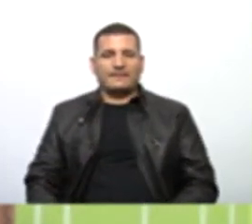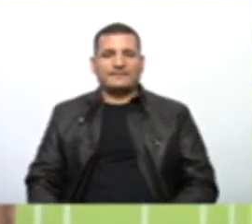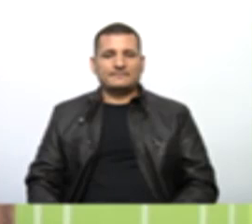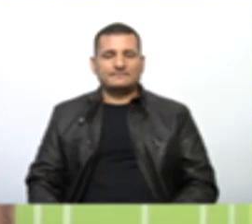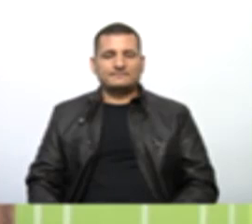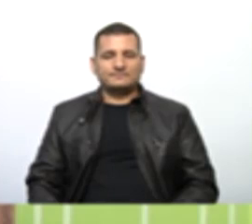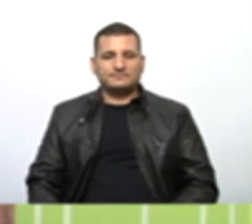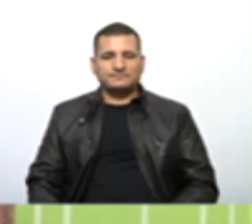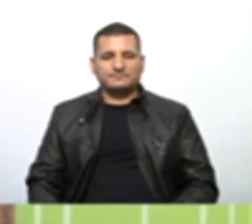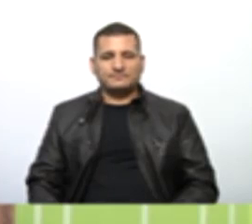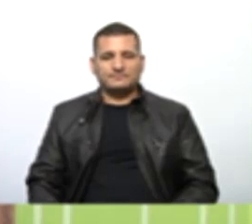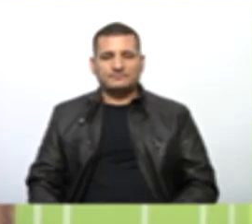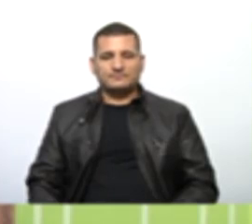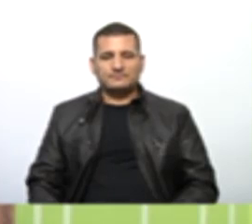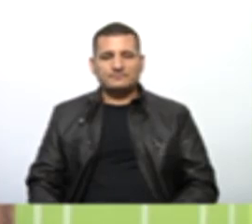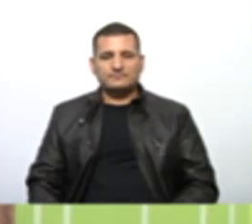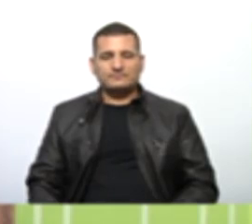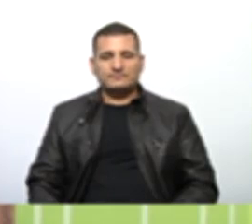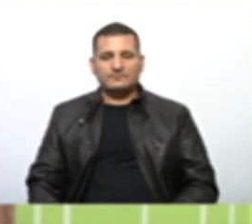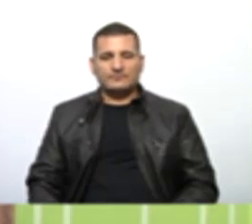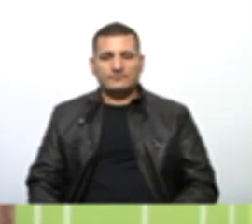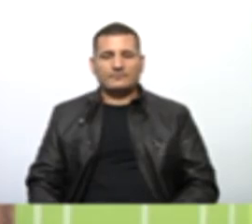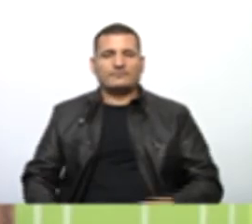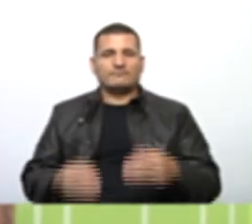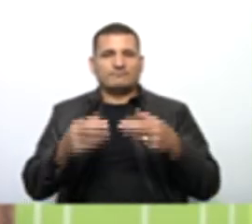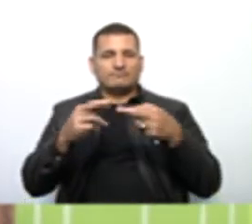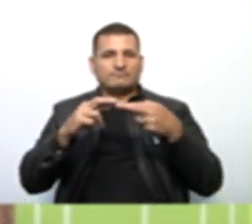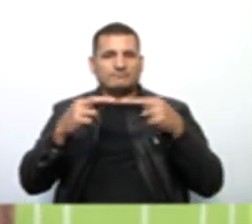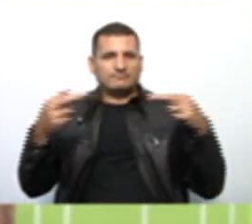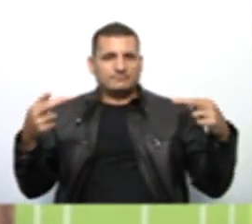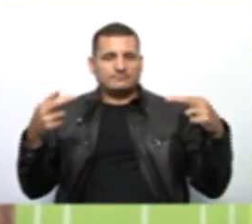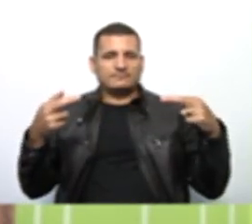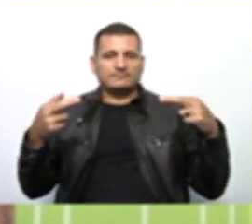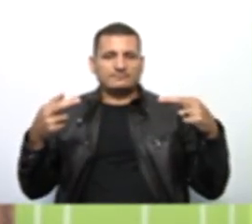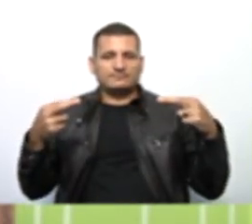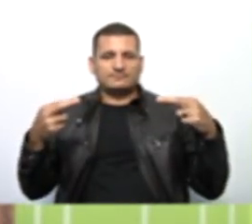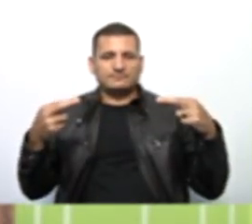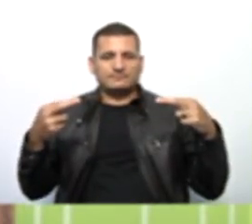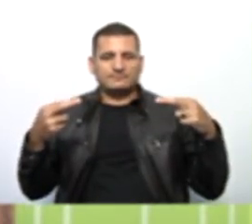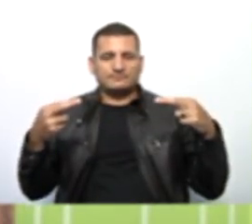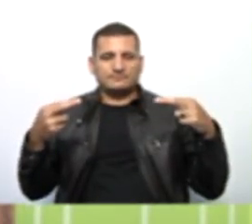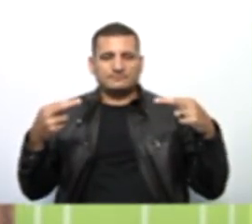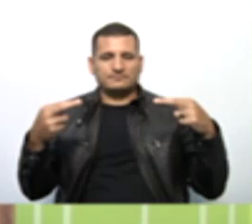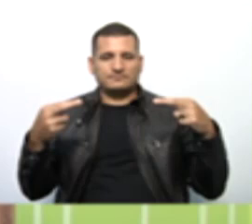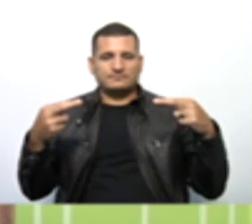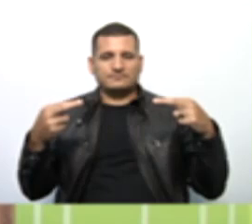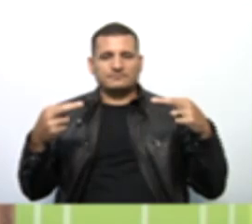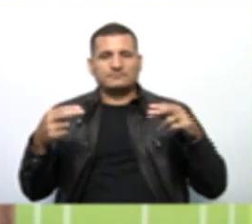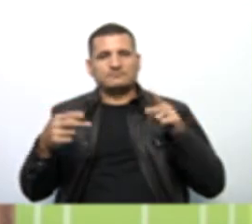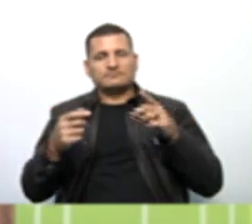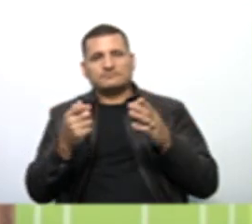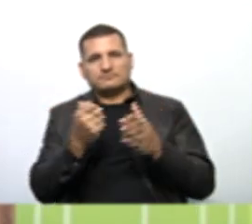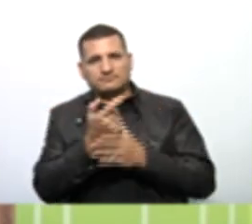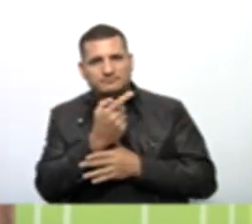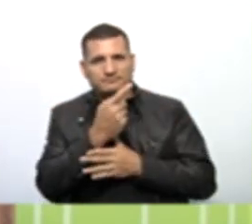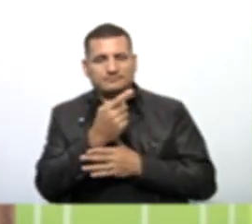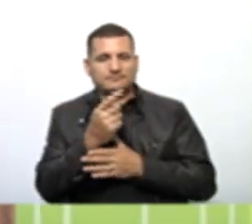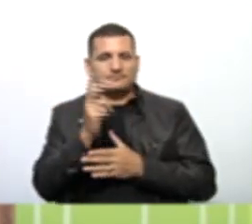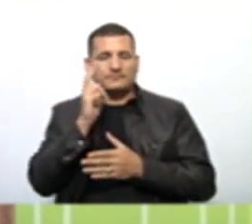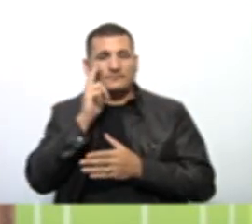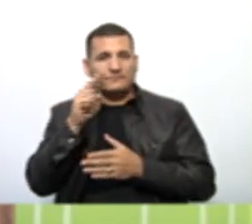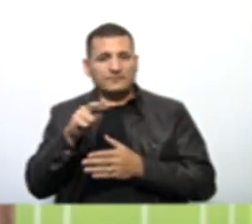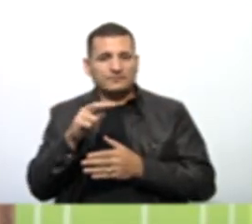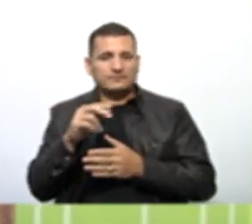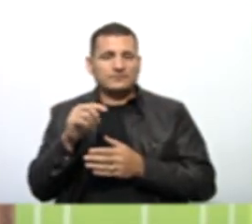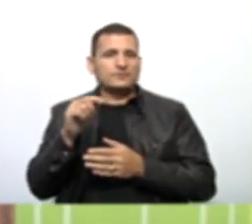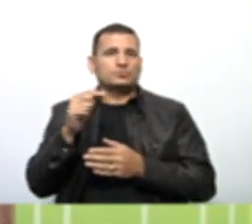o nosso carro sozinho de rede olha só então quando você comprar lá você vai ver que ele não vem